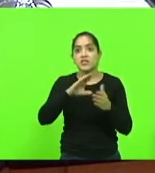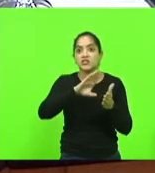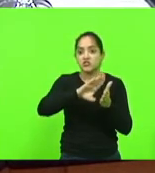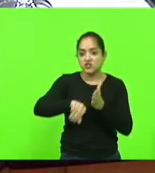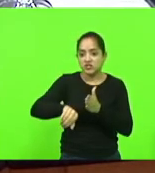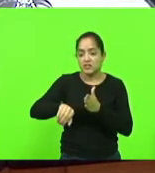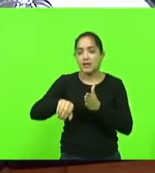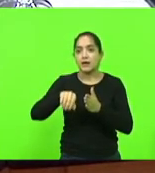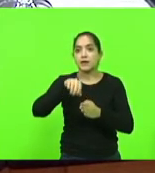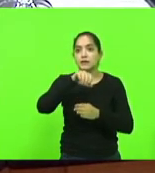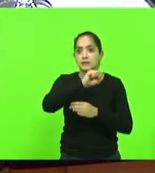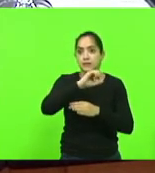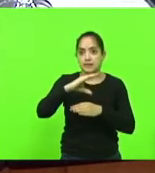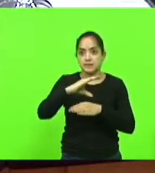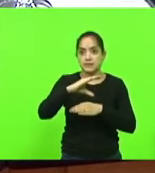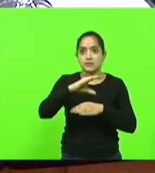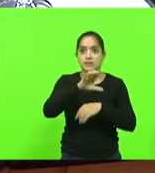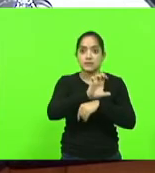rodovias estaduais